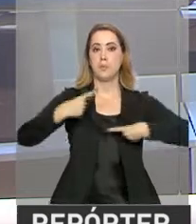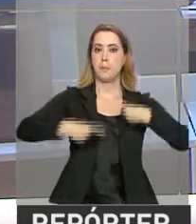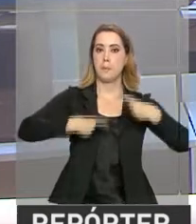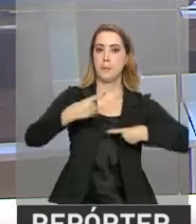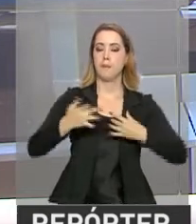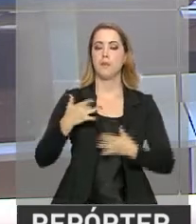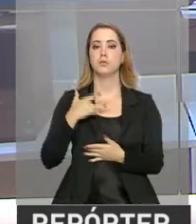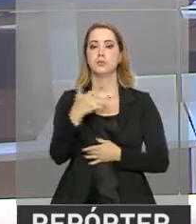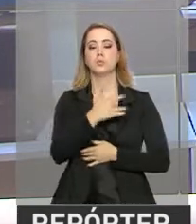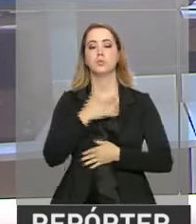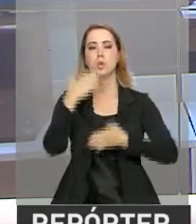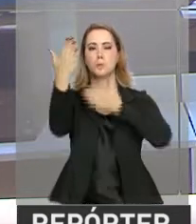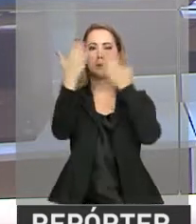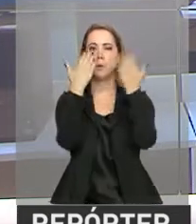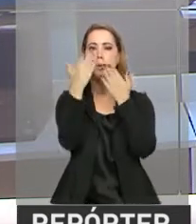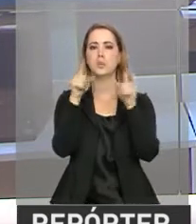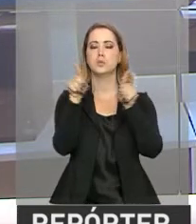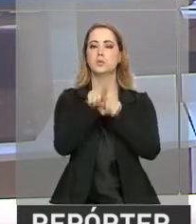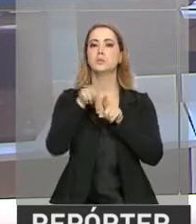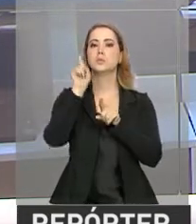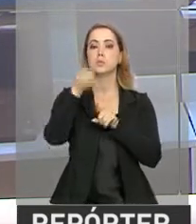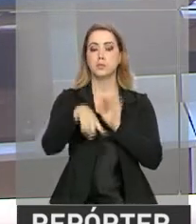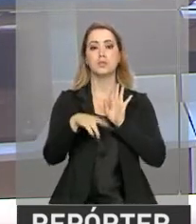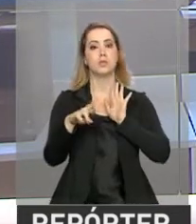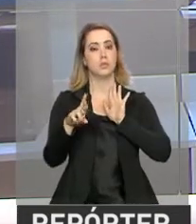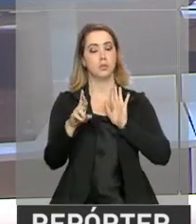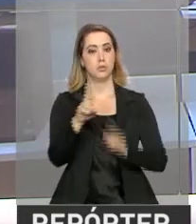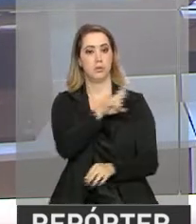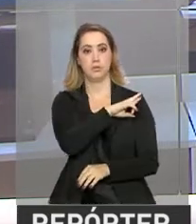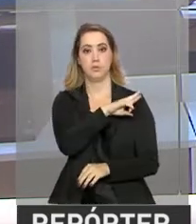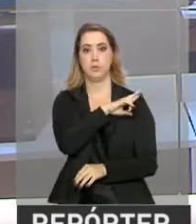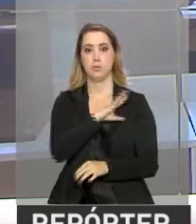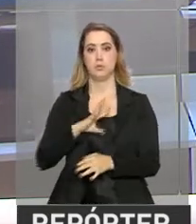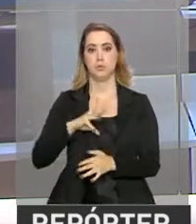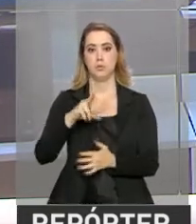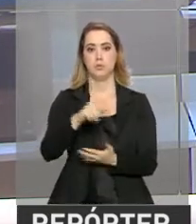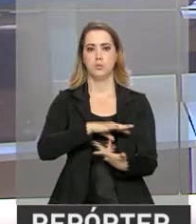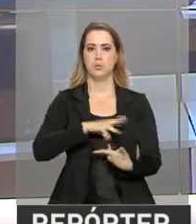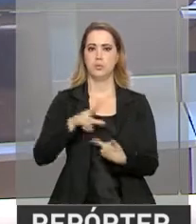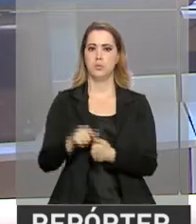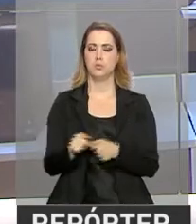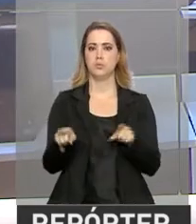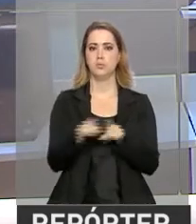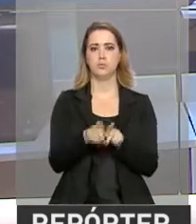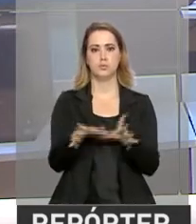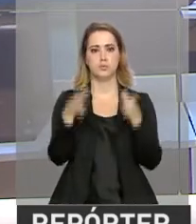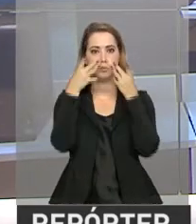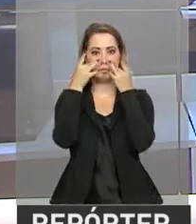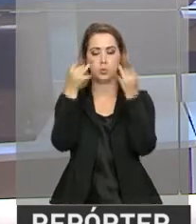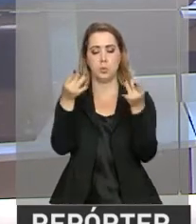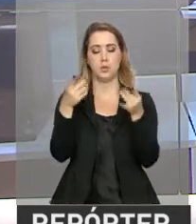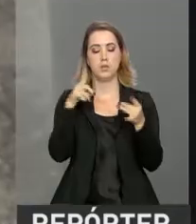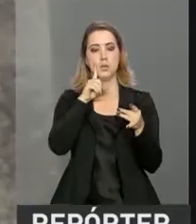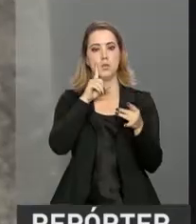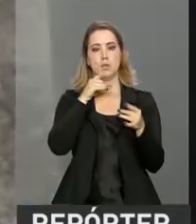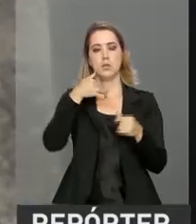na assistência às pessoas com transtornos e sofrimentos mentais com atenção a depressão